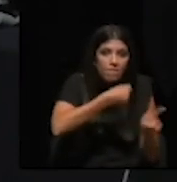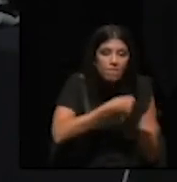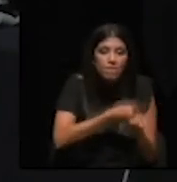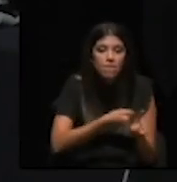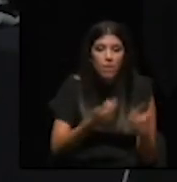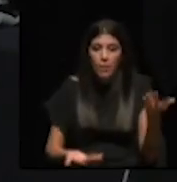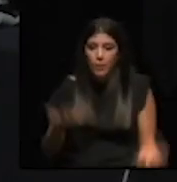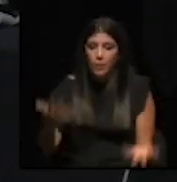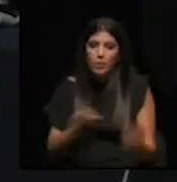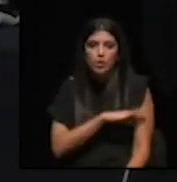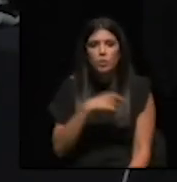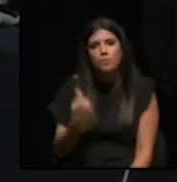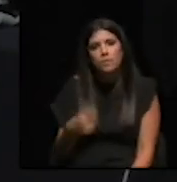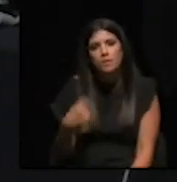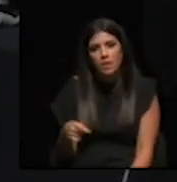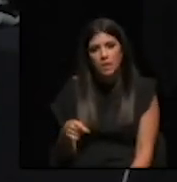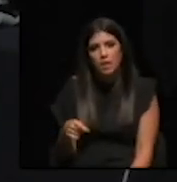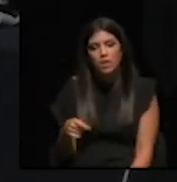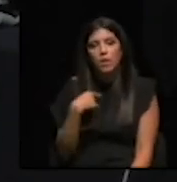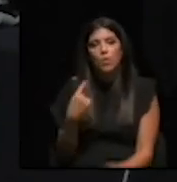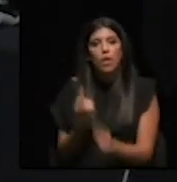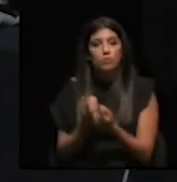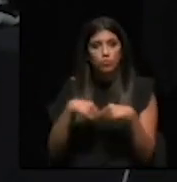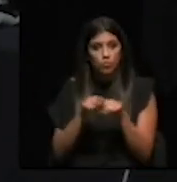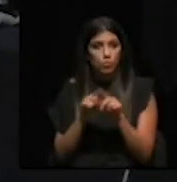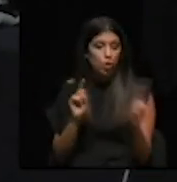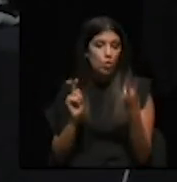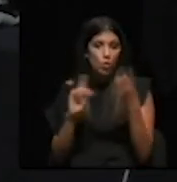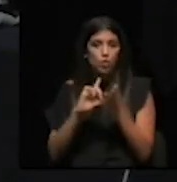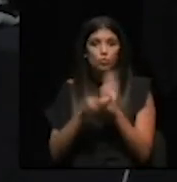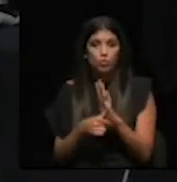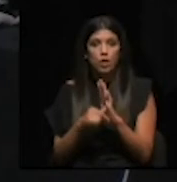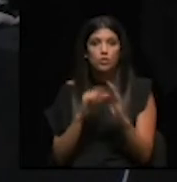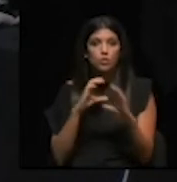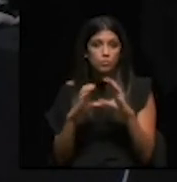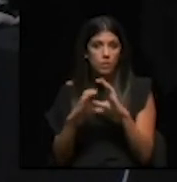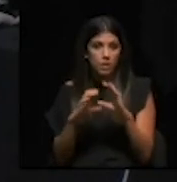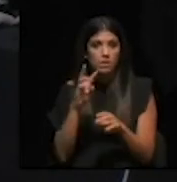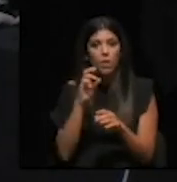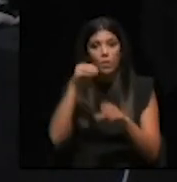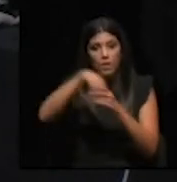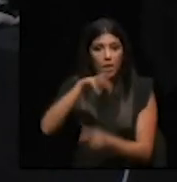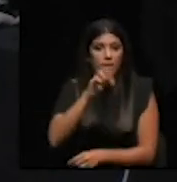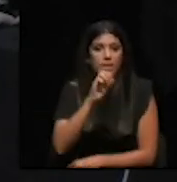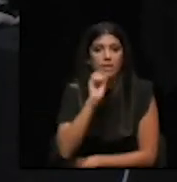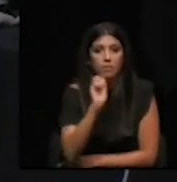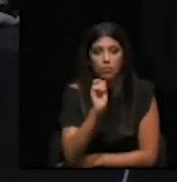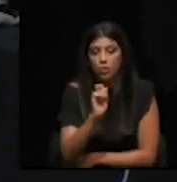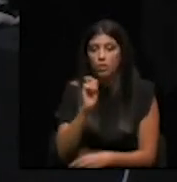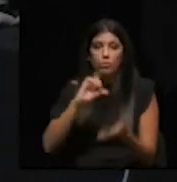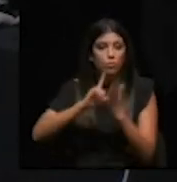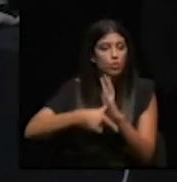E por fim, Sr. Presidente, registamos as duas primeiras sessões do novo projeto de comunicação interna, 30 minutos, respectivamente